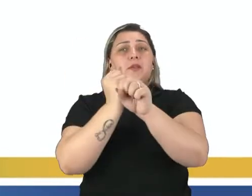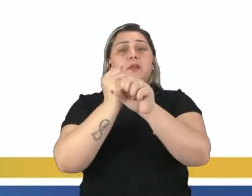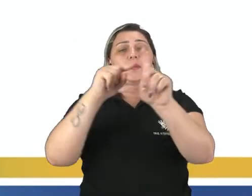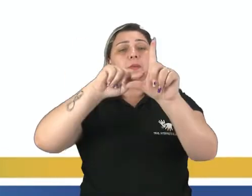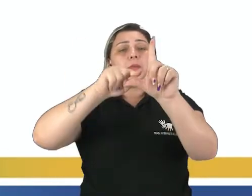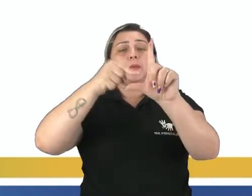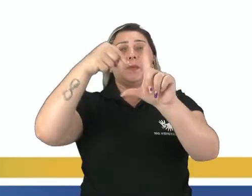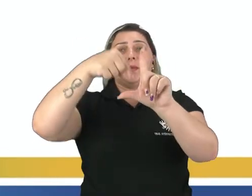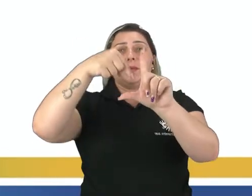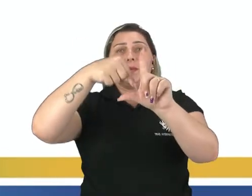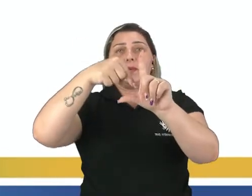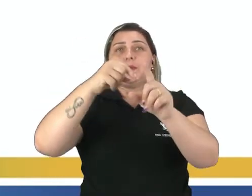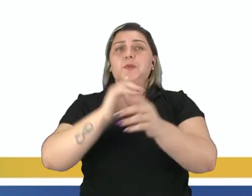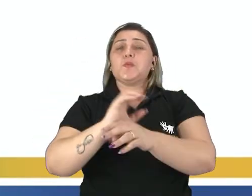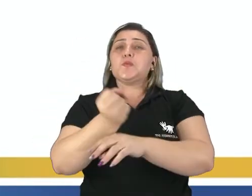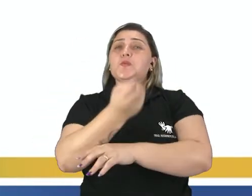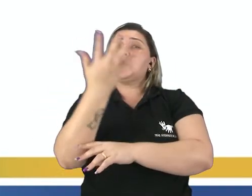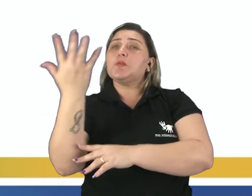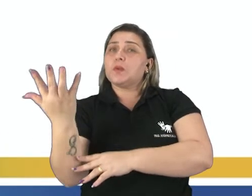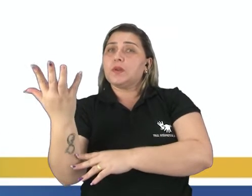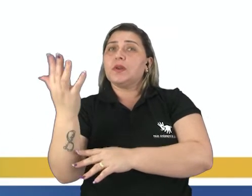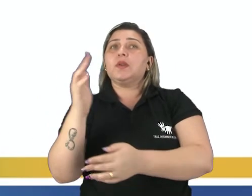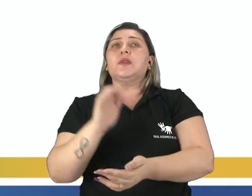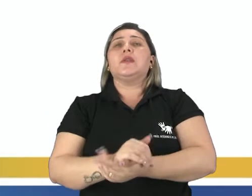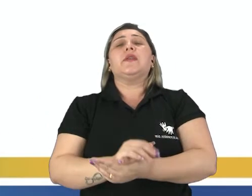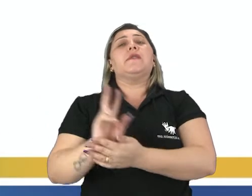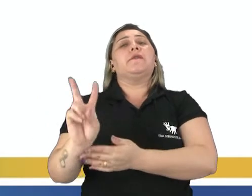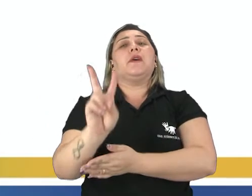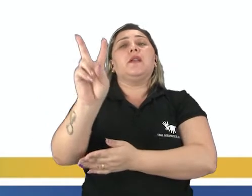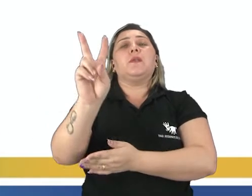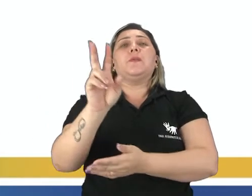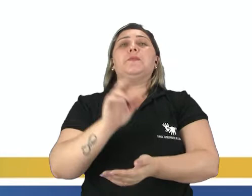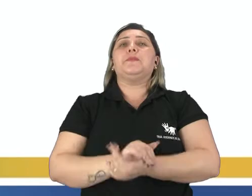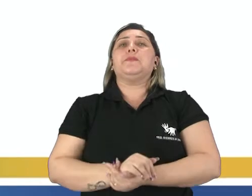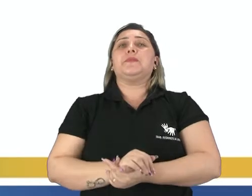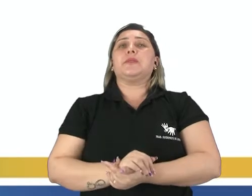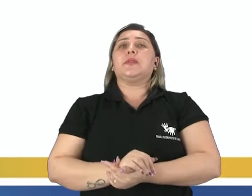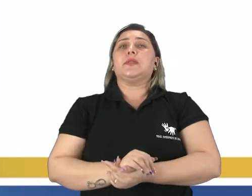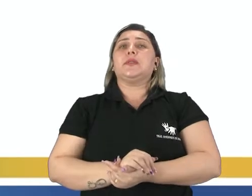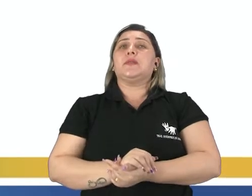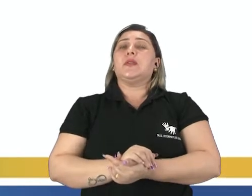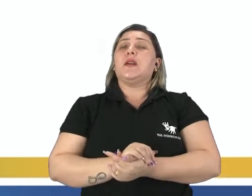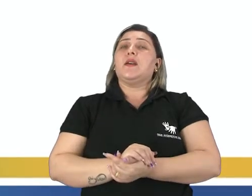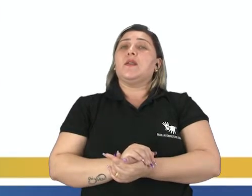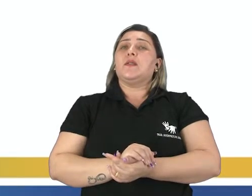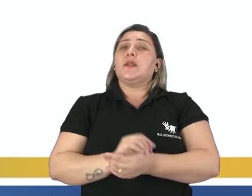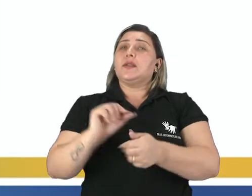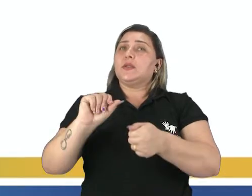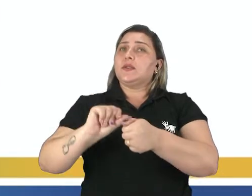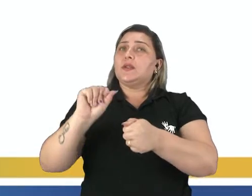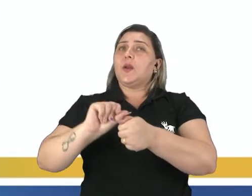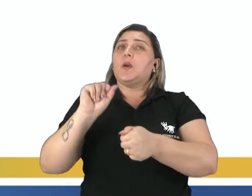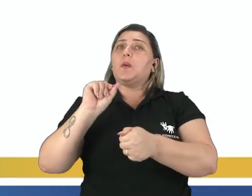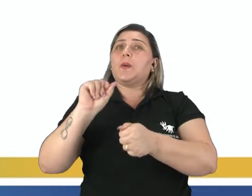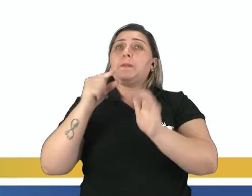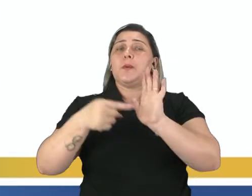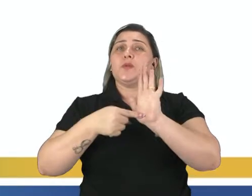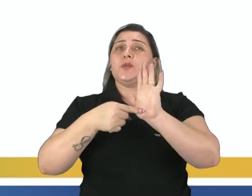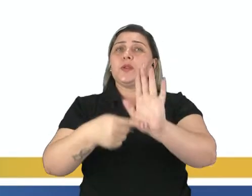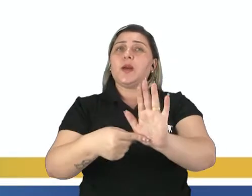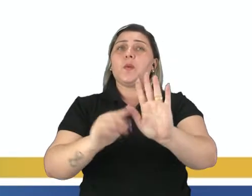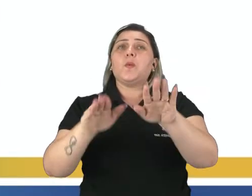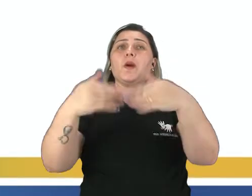ângulos internos. E qual seria, né, esse valor? A seguir, nós vamos executar um procedimento que